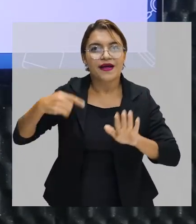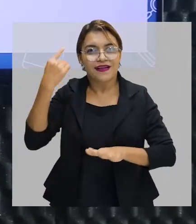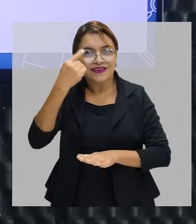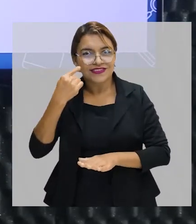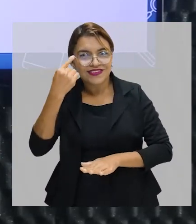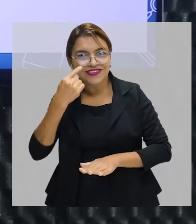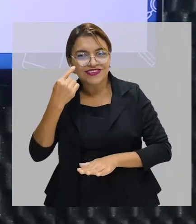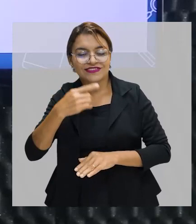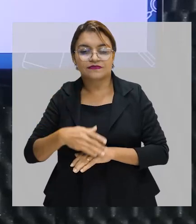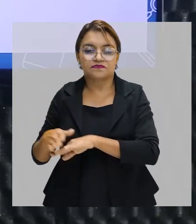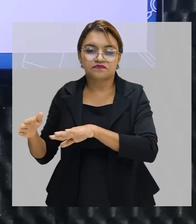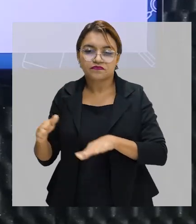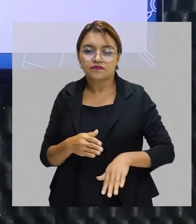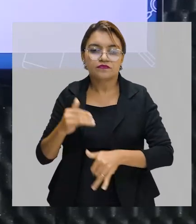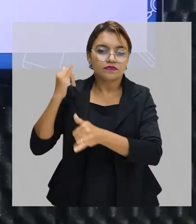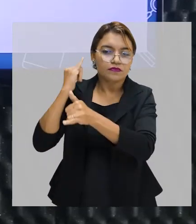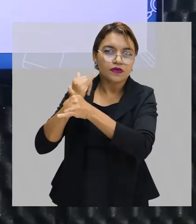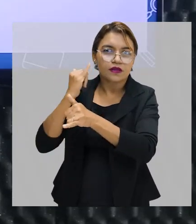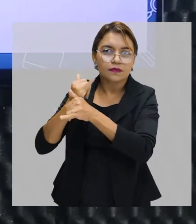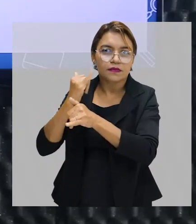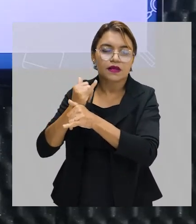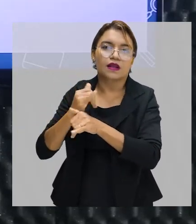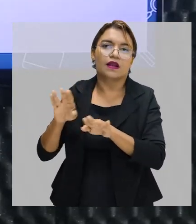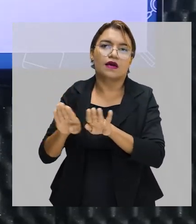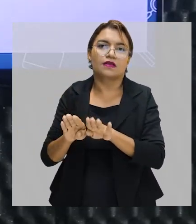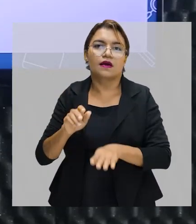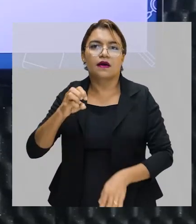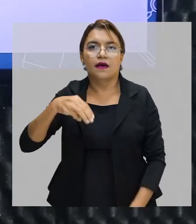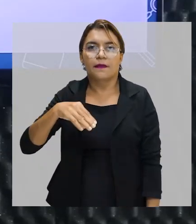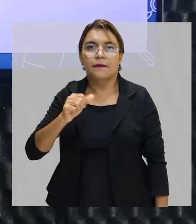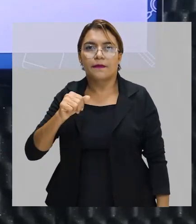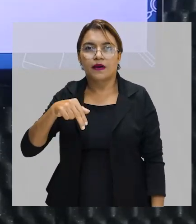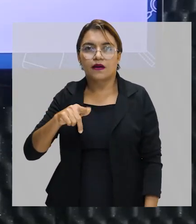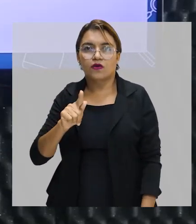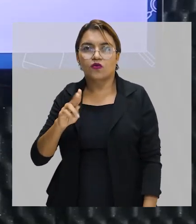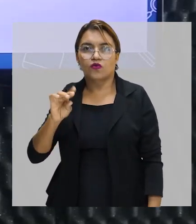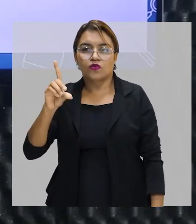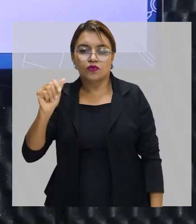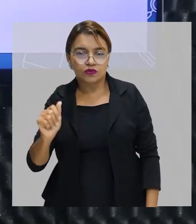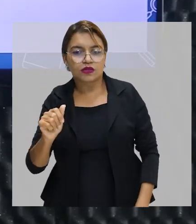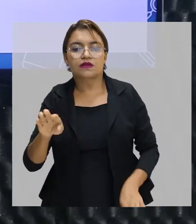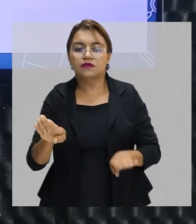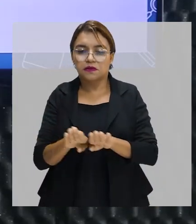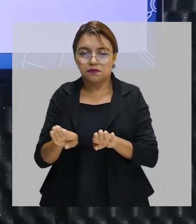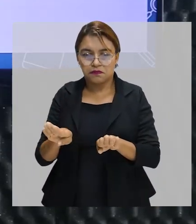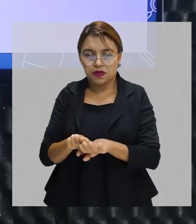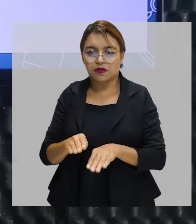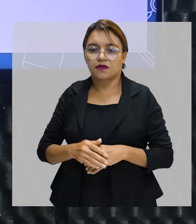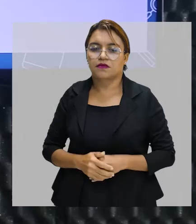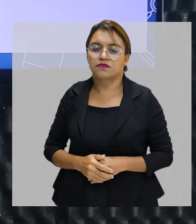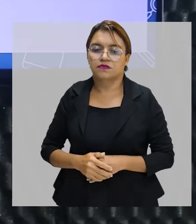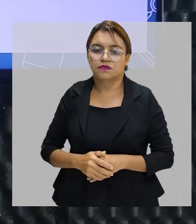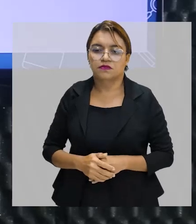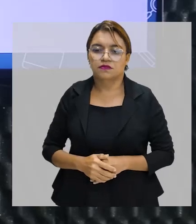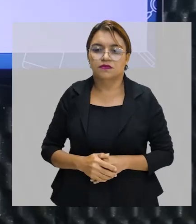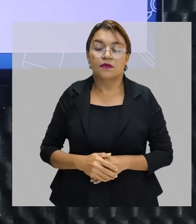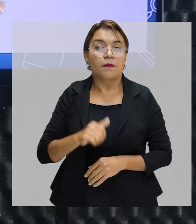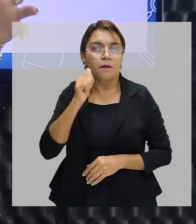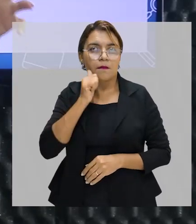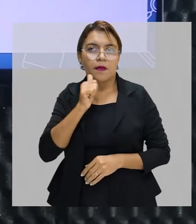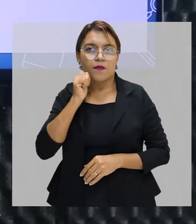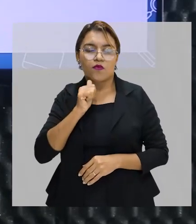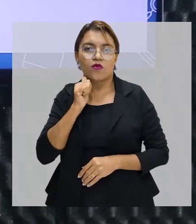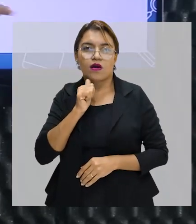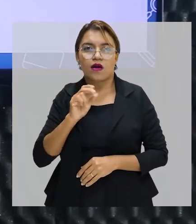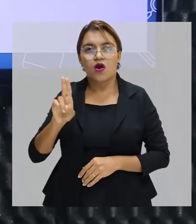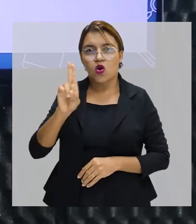Tem. Tem a lenda da Manguda, lá na Praça Gonçalves Dias, o Porto do Genipapeiro. Ela aparecia lá, uma mulher de